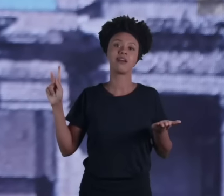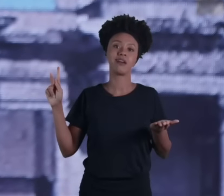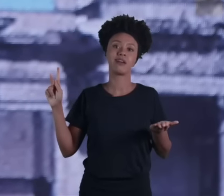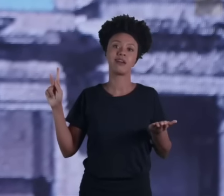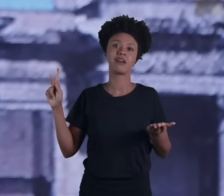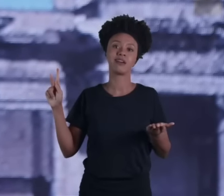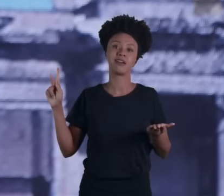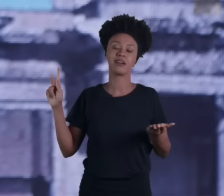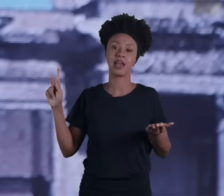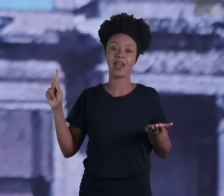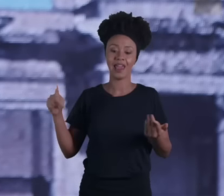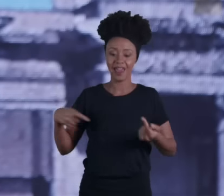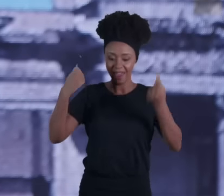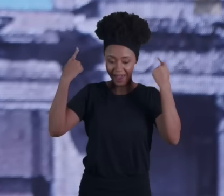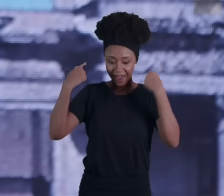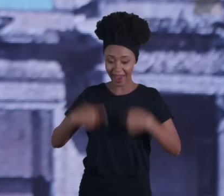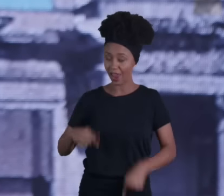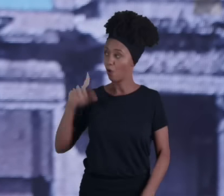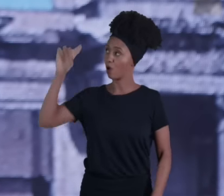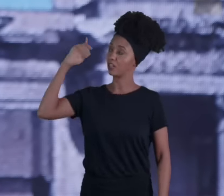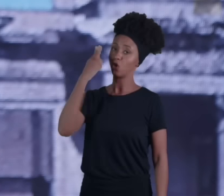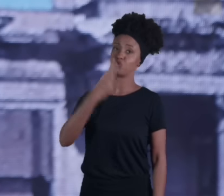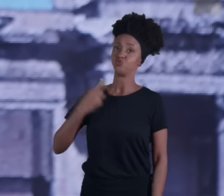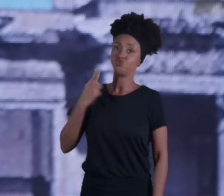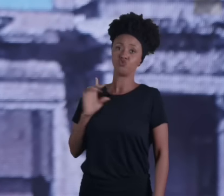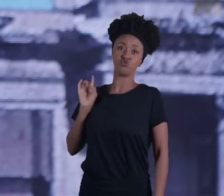uso exclusivo de Deus.